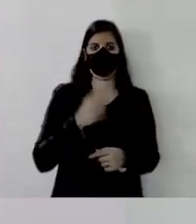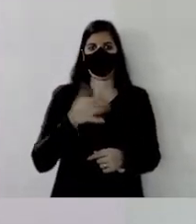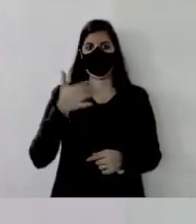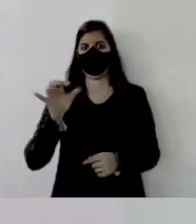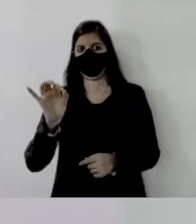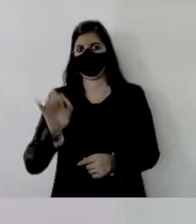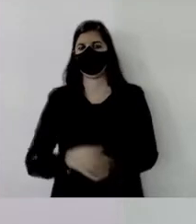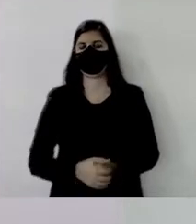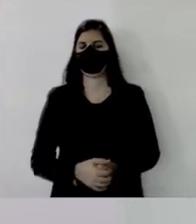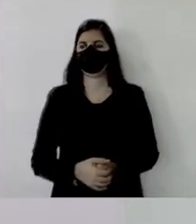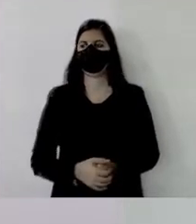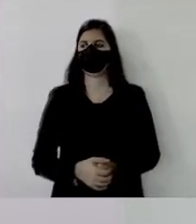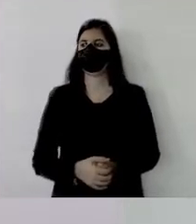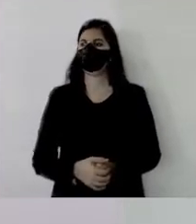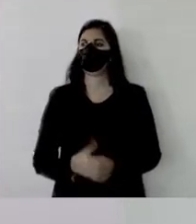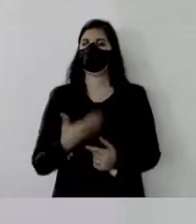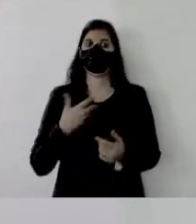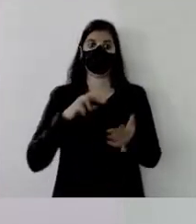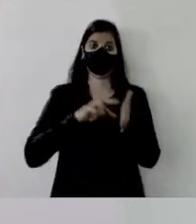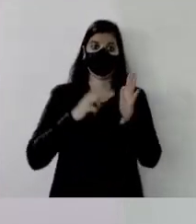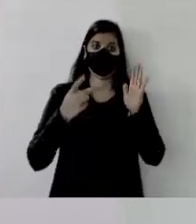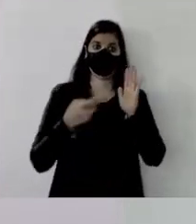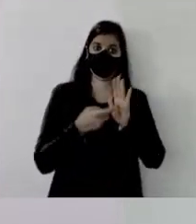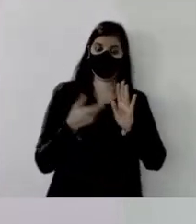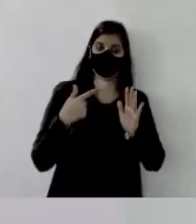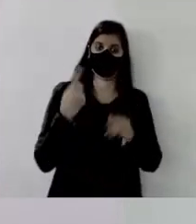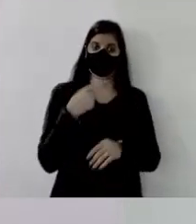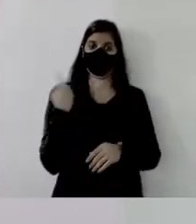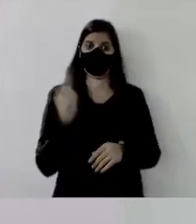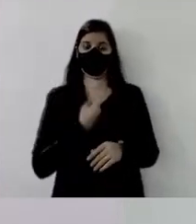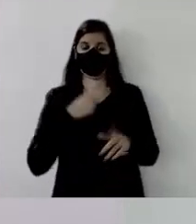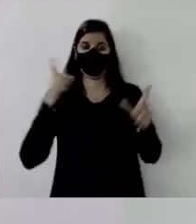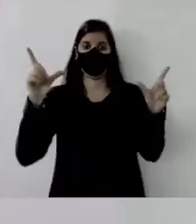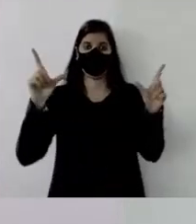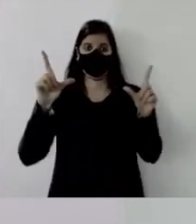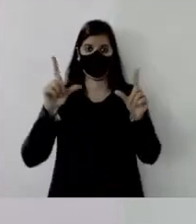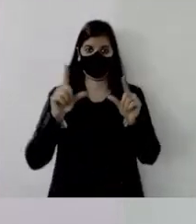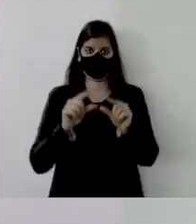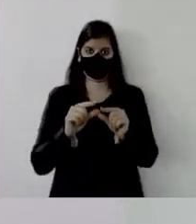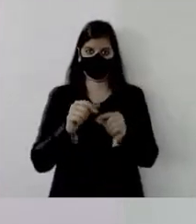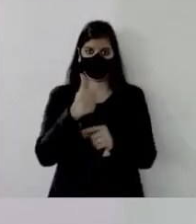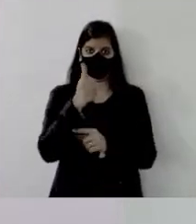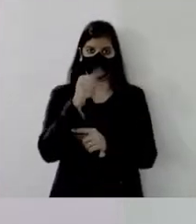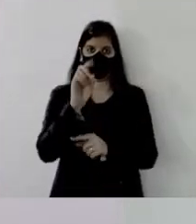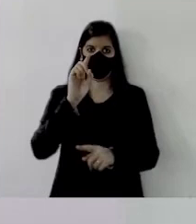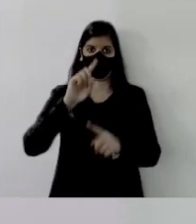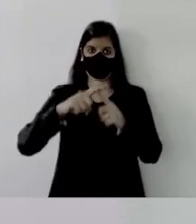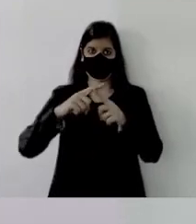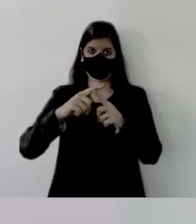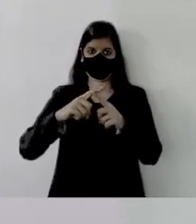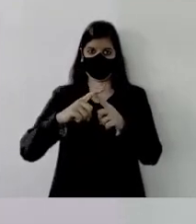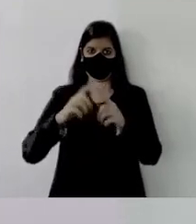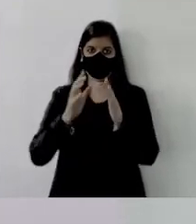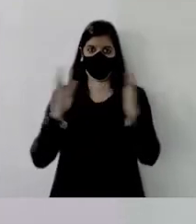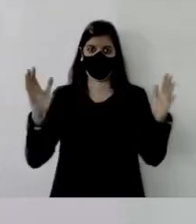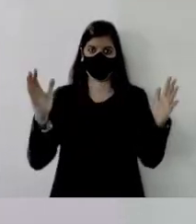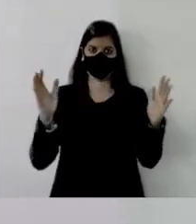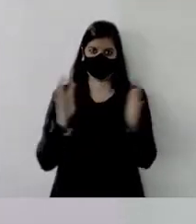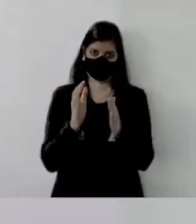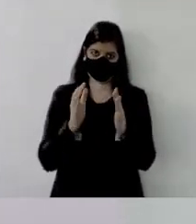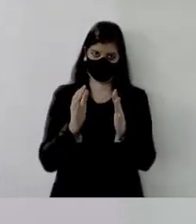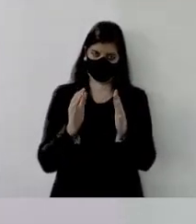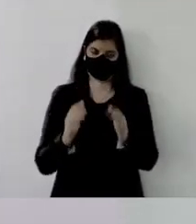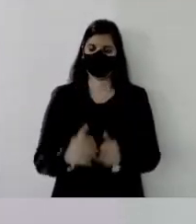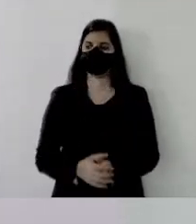10. Então, isso significa que nós estamos reduzindo em 10 vezes o tamanho desse tronco de